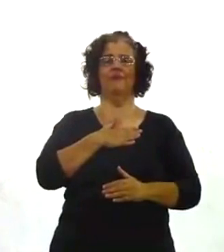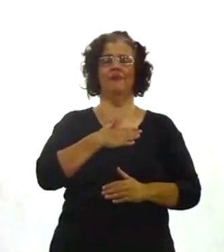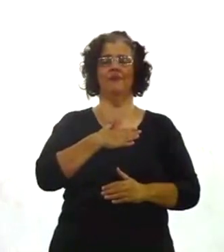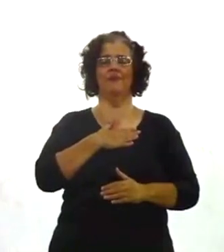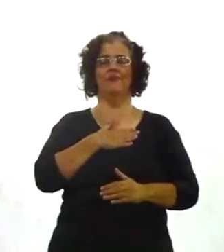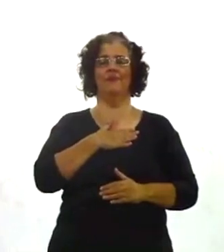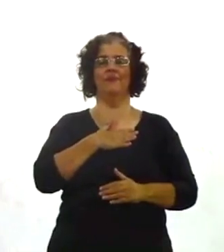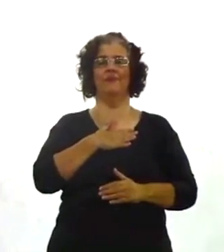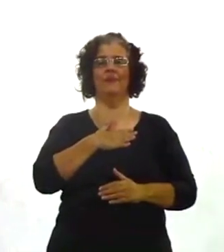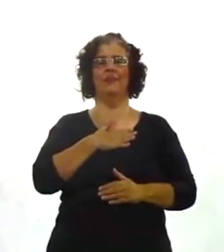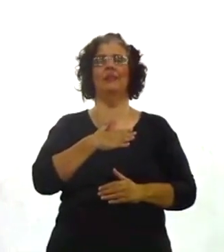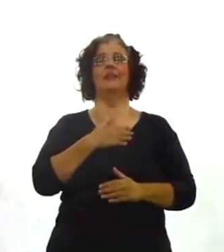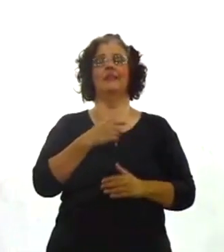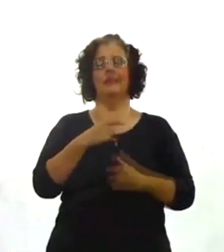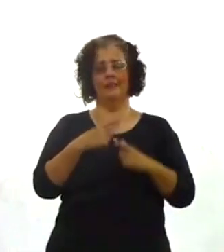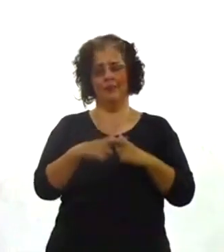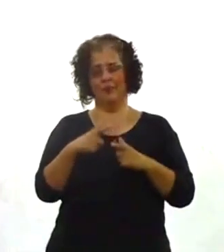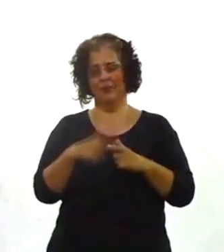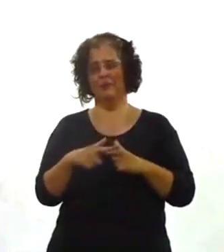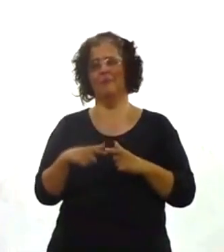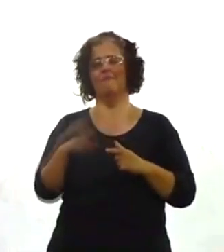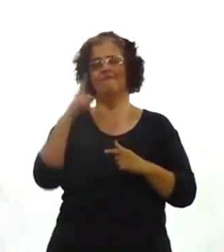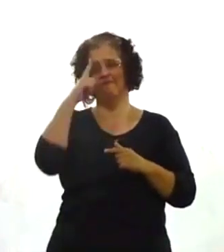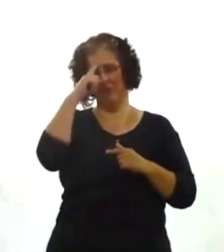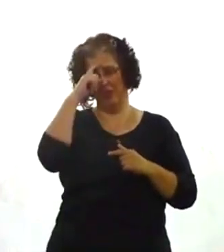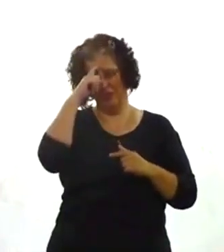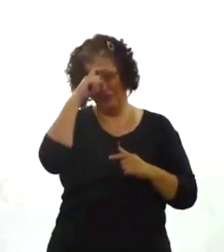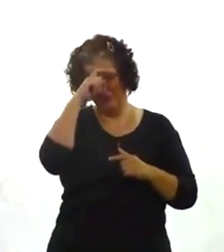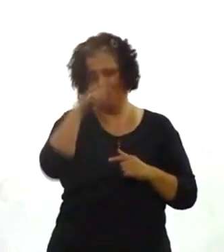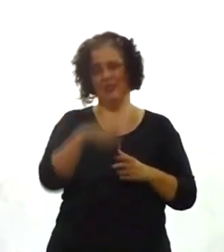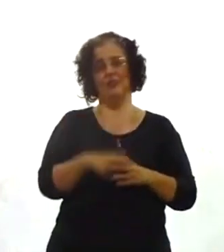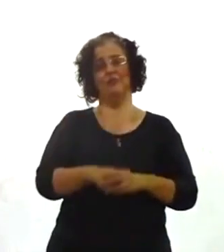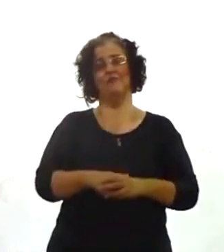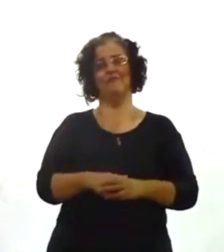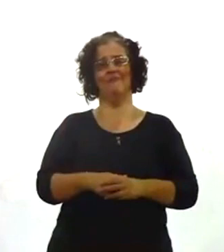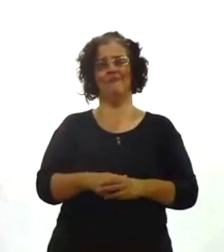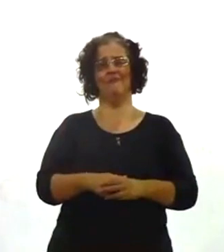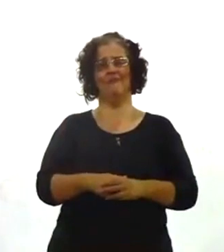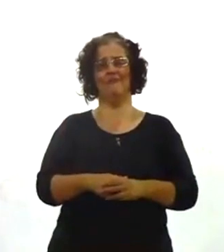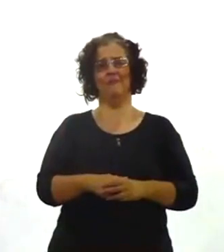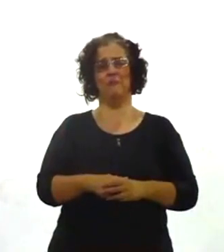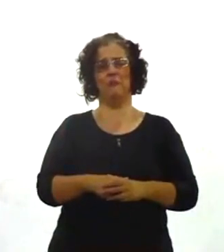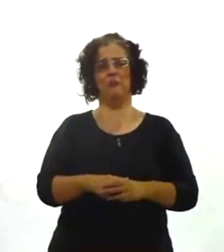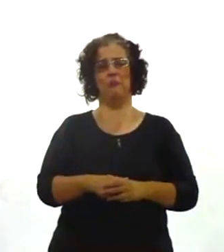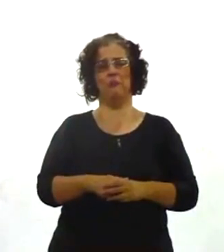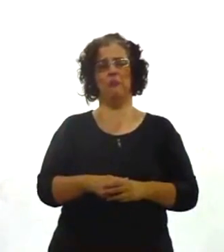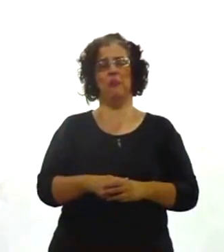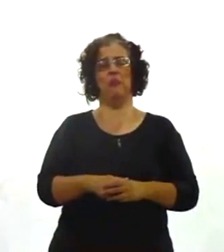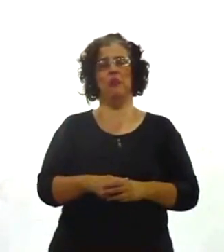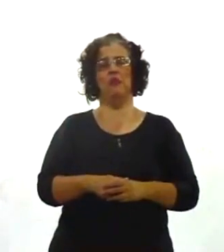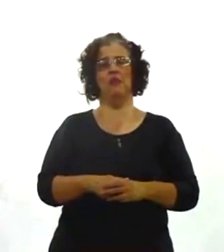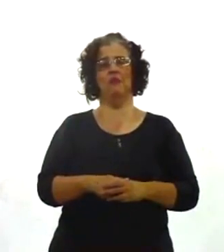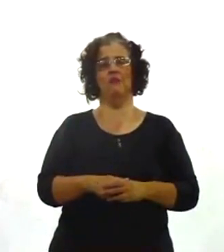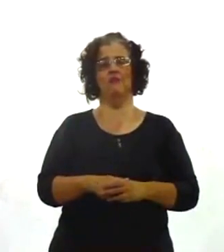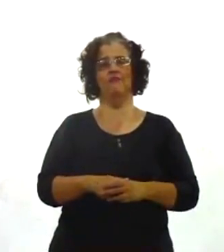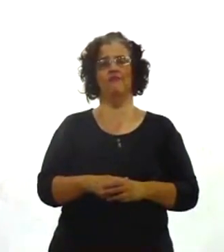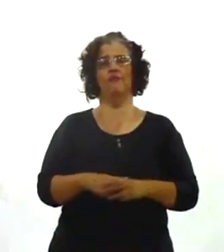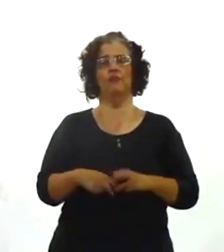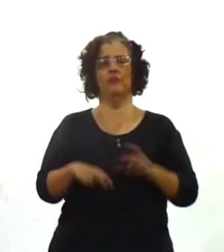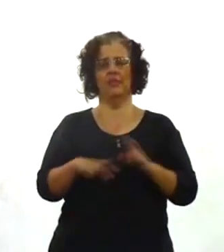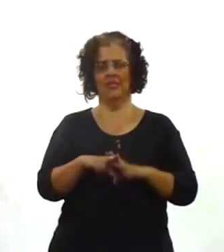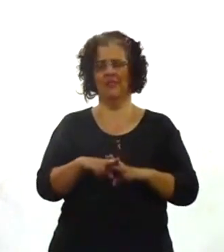uma igreja difícil, pesada, está enfrentando oposição, está